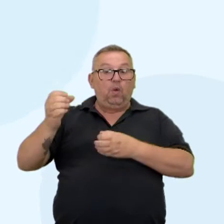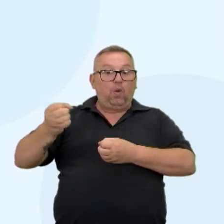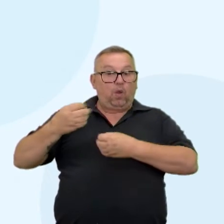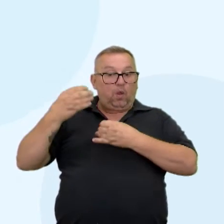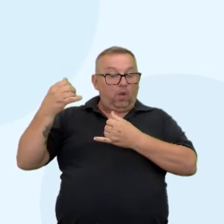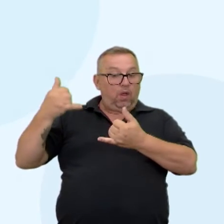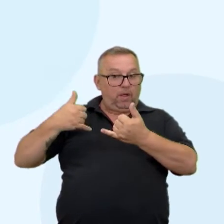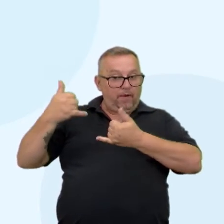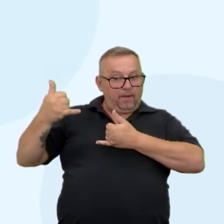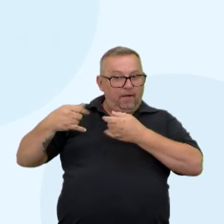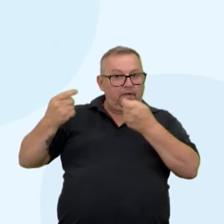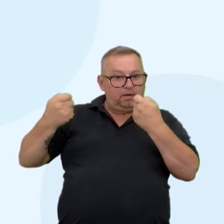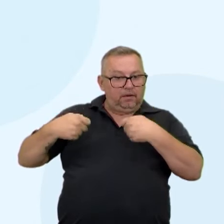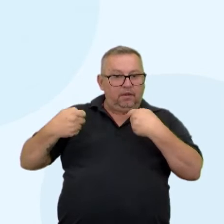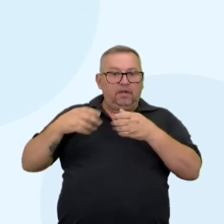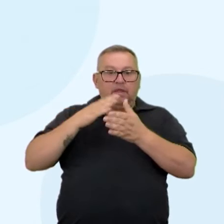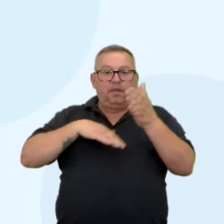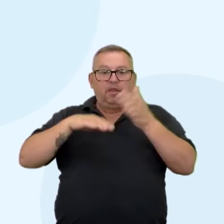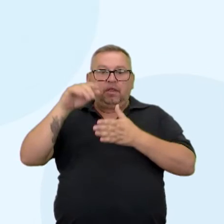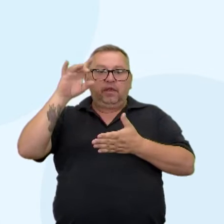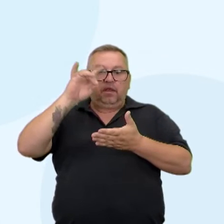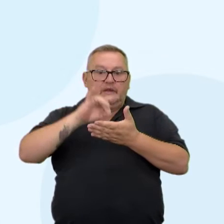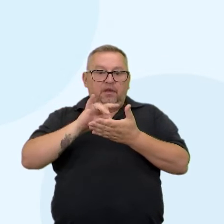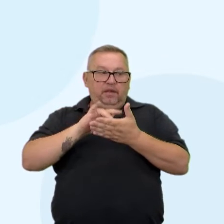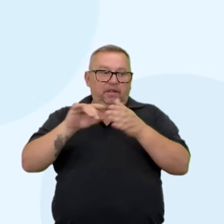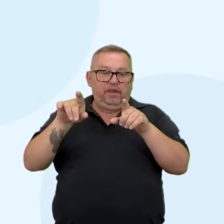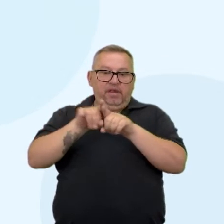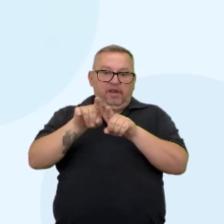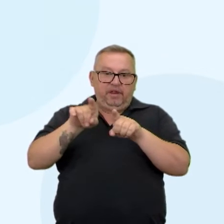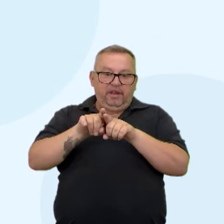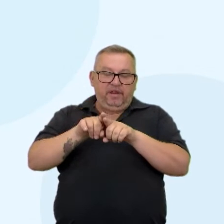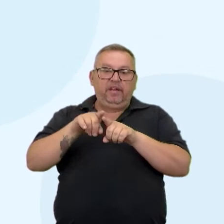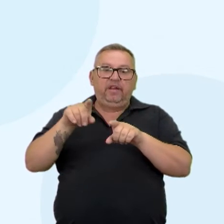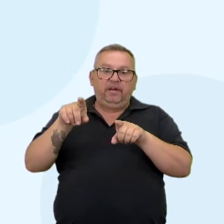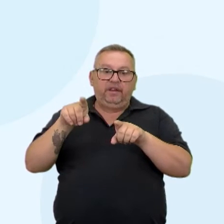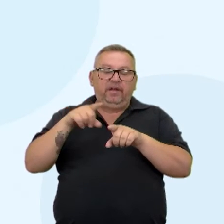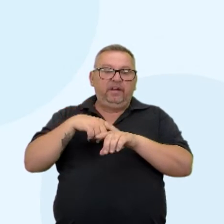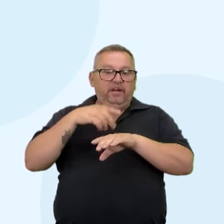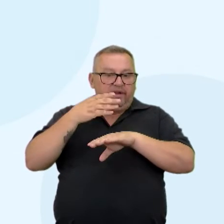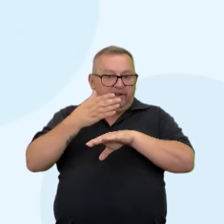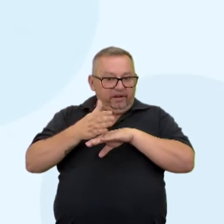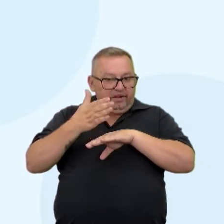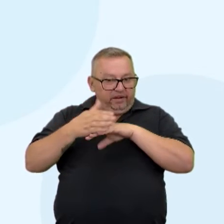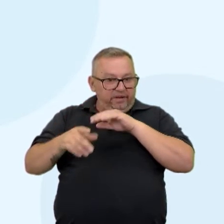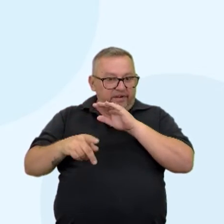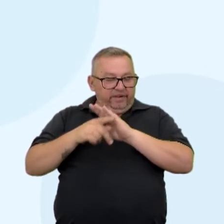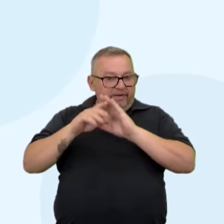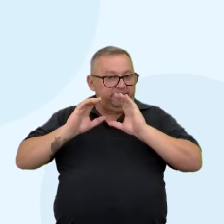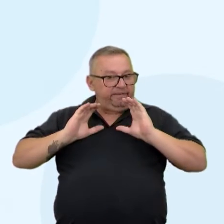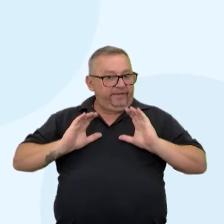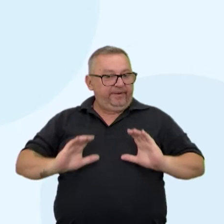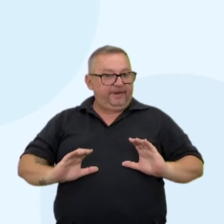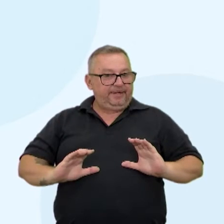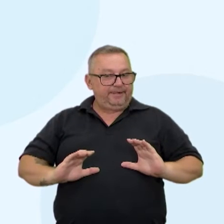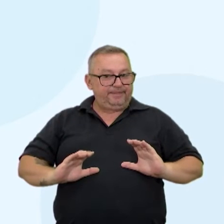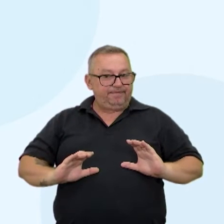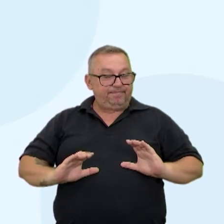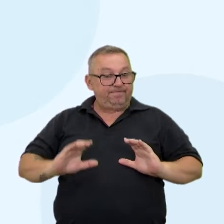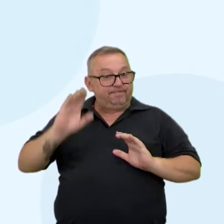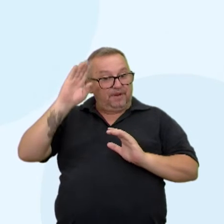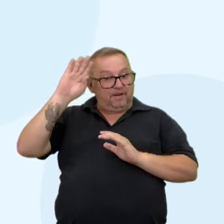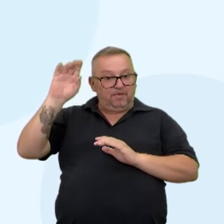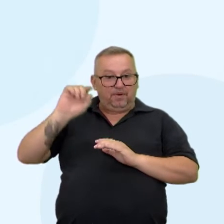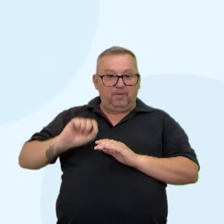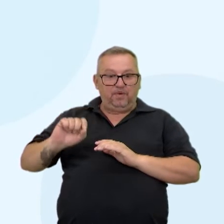necessárias ao conhecimento de sua realidade e ao exercício da cidadania. Principais funções.